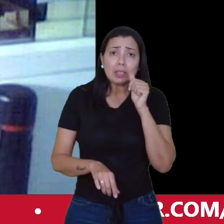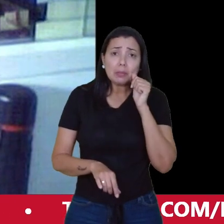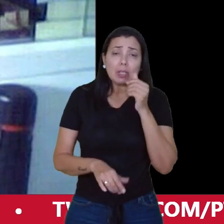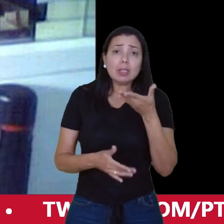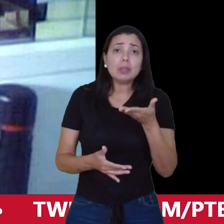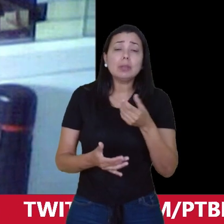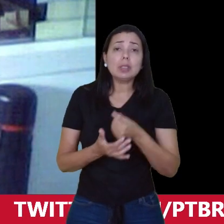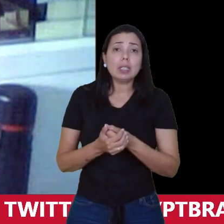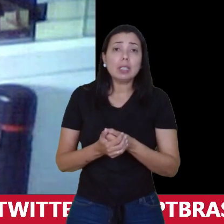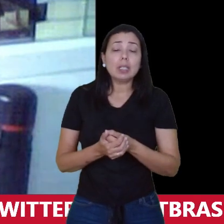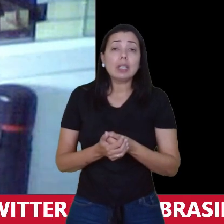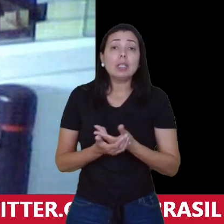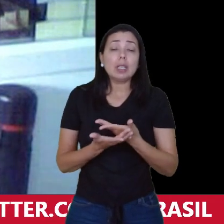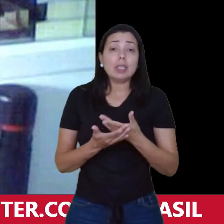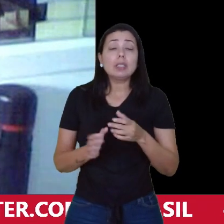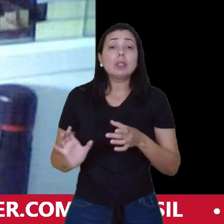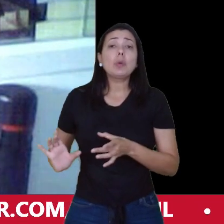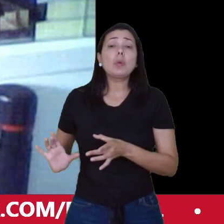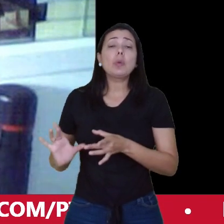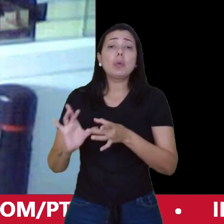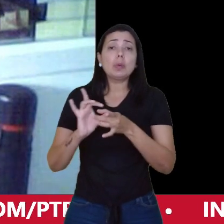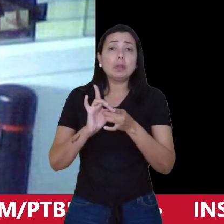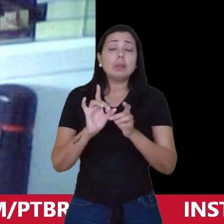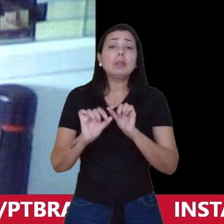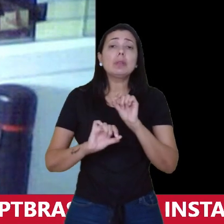mulheres, nesse contexto,